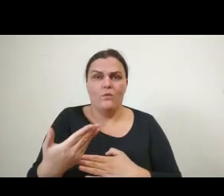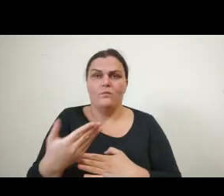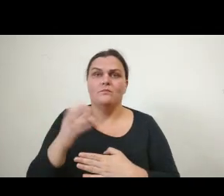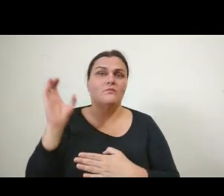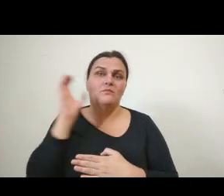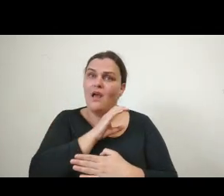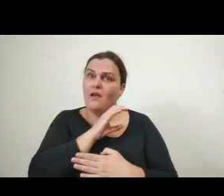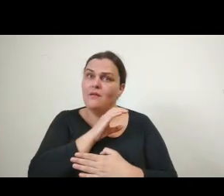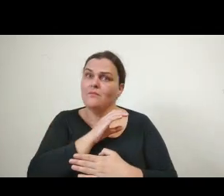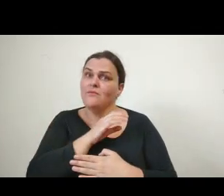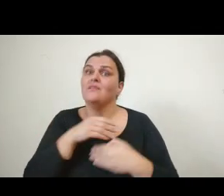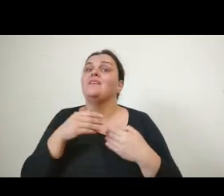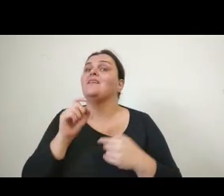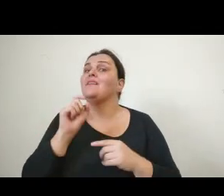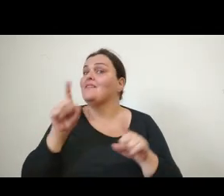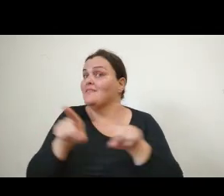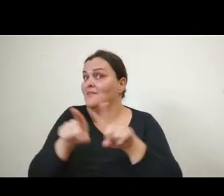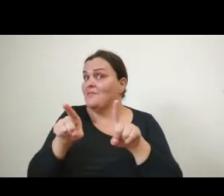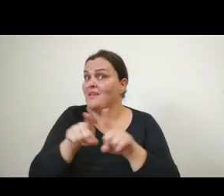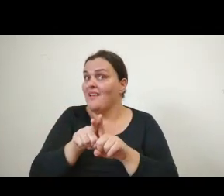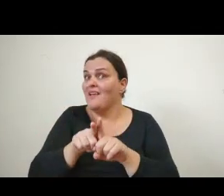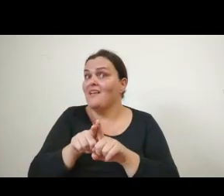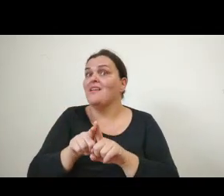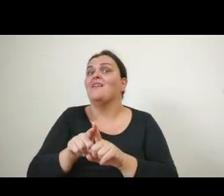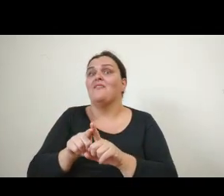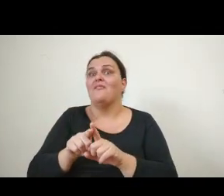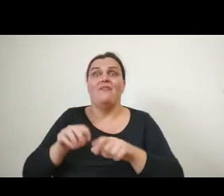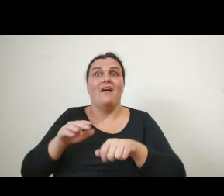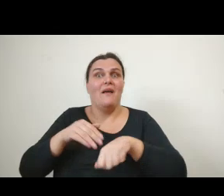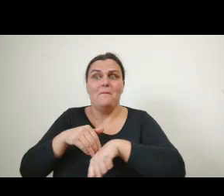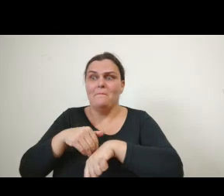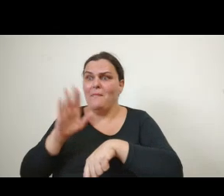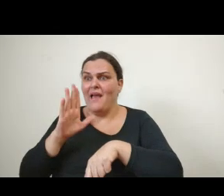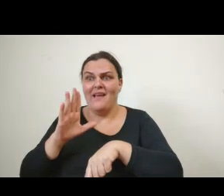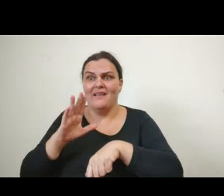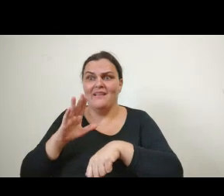crescimento populacional. Se chega na fase adulta mais rapidamente,